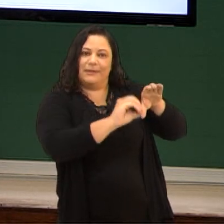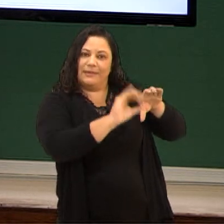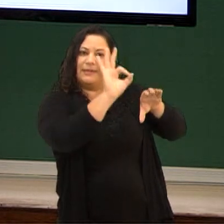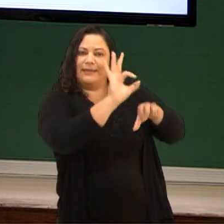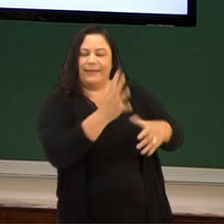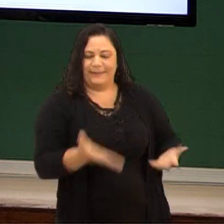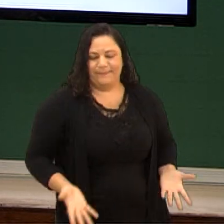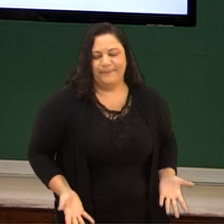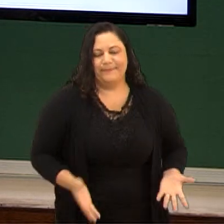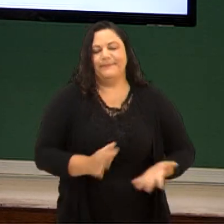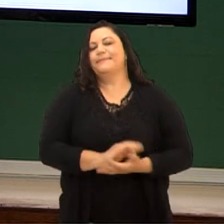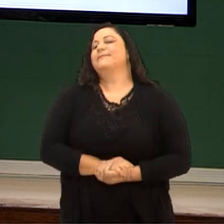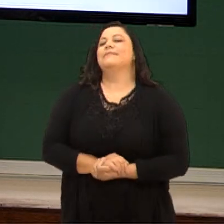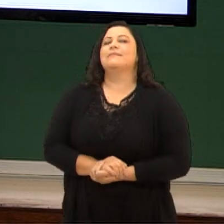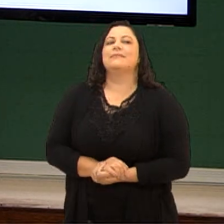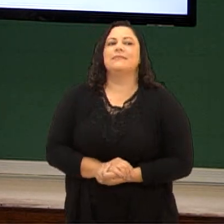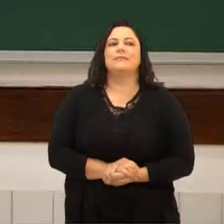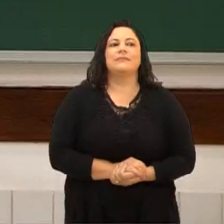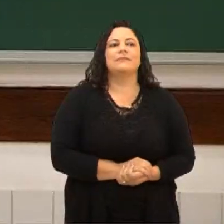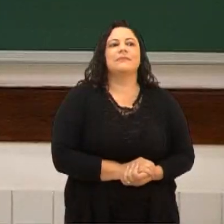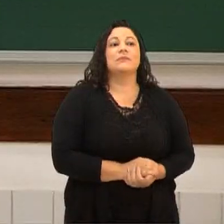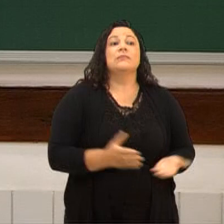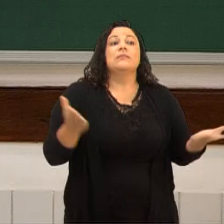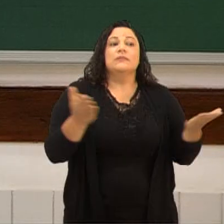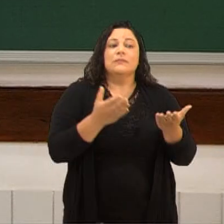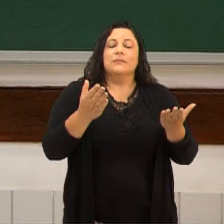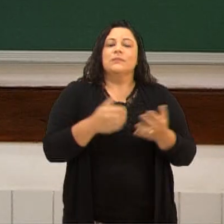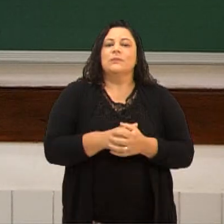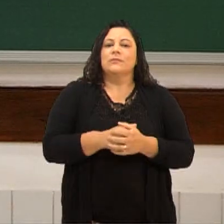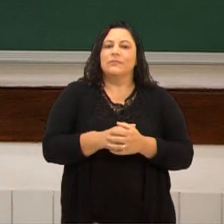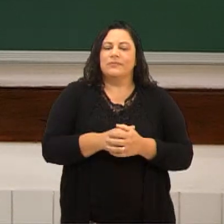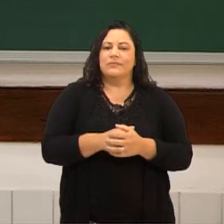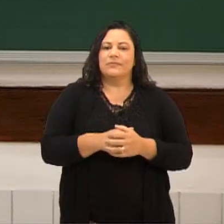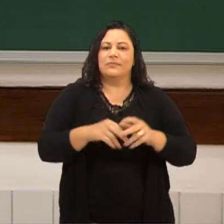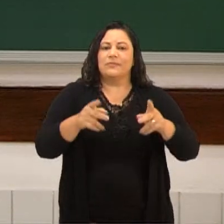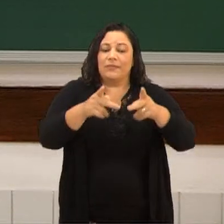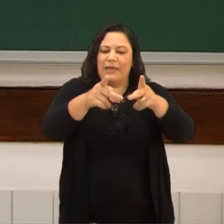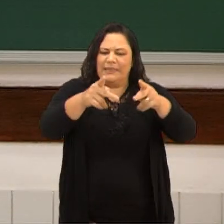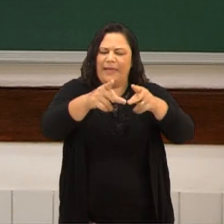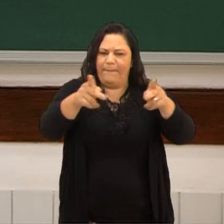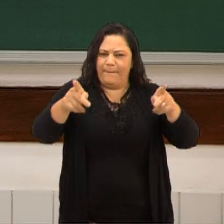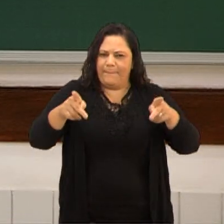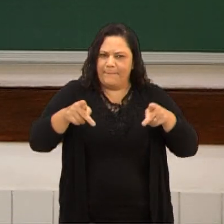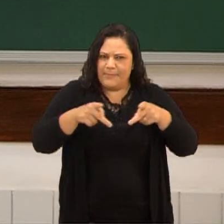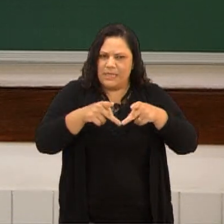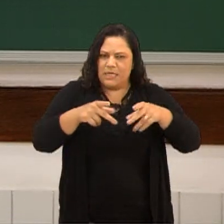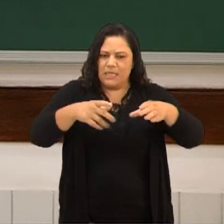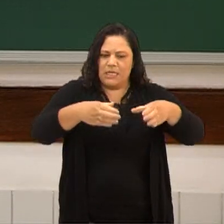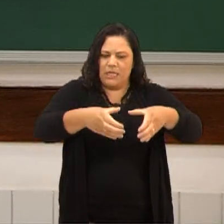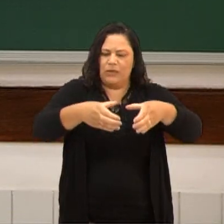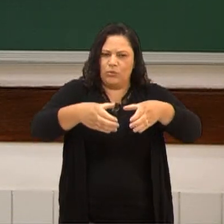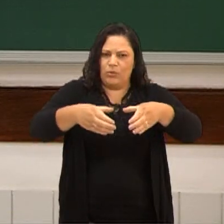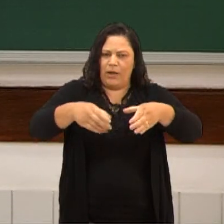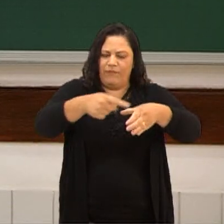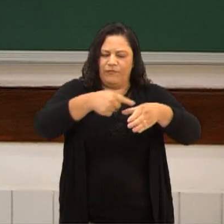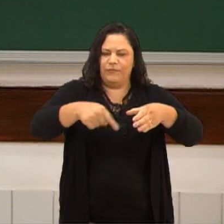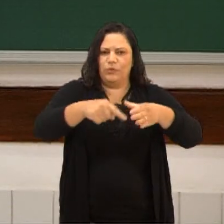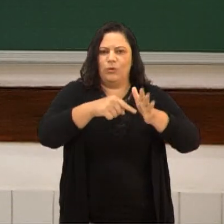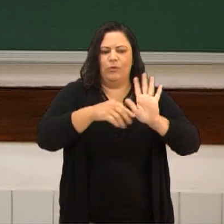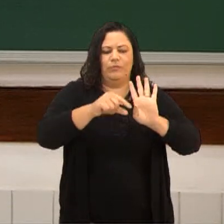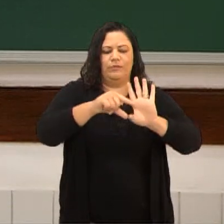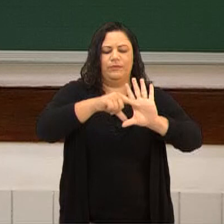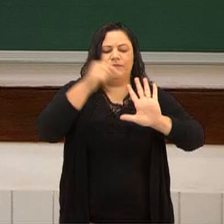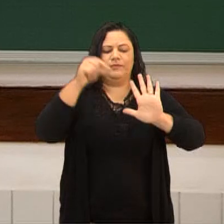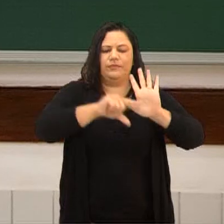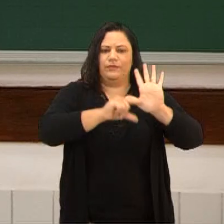certo? Então, agora, vamos chegar nos nossos gráficos de setores, que é aquilo que a professora comentou no início da aula de hoje. Por isso que a professora revisou e